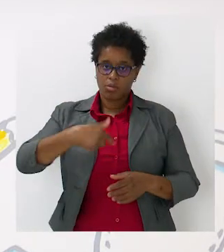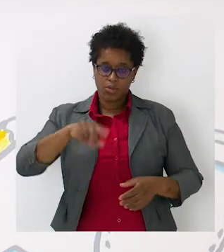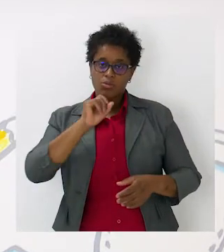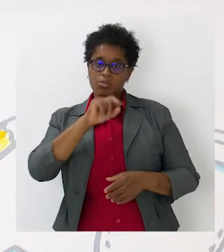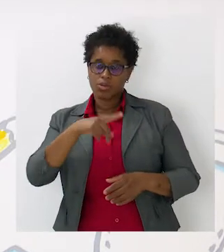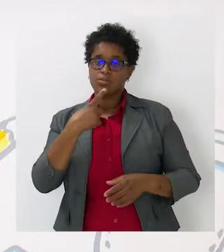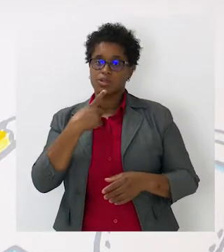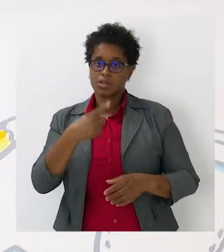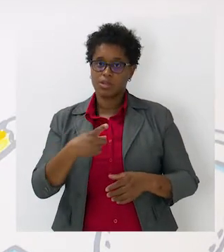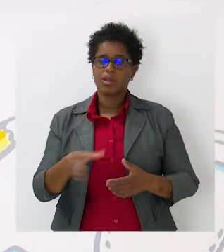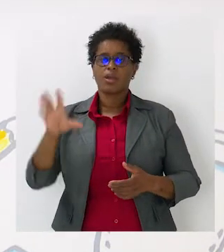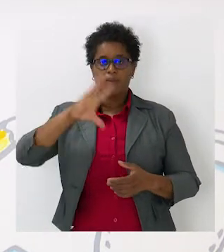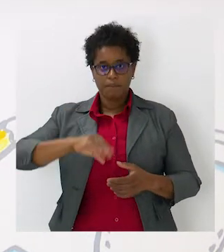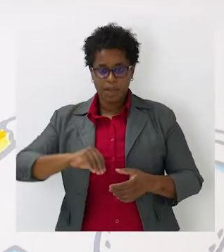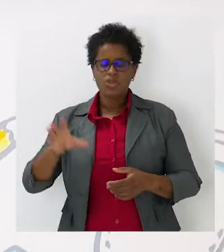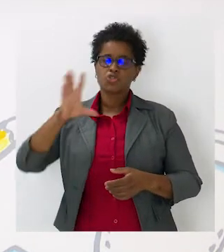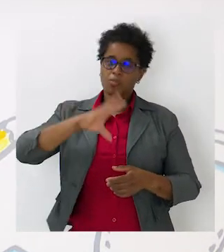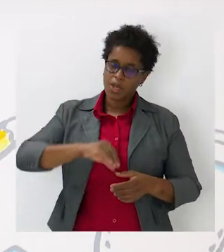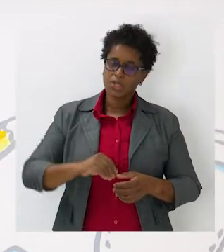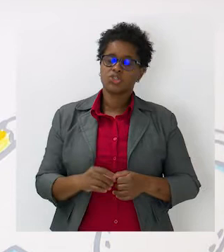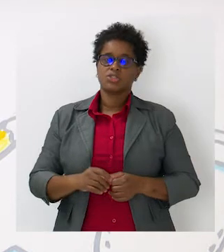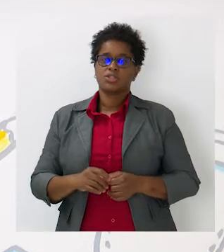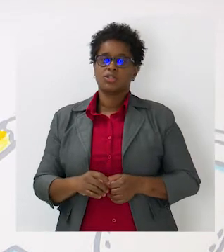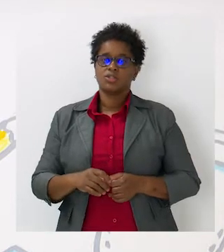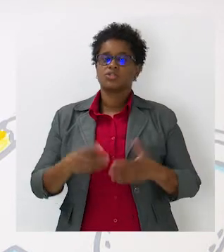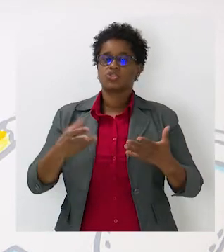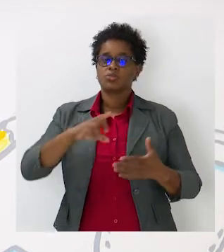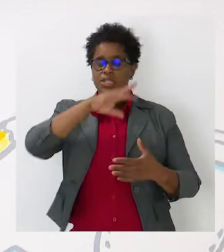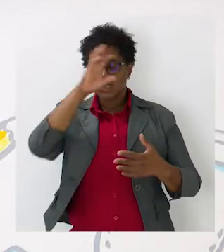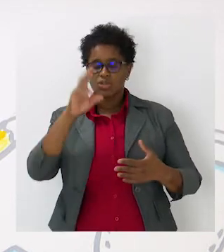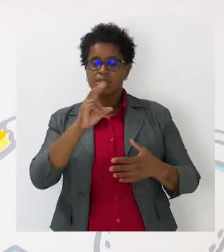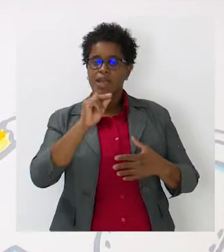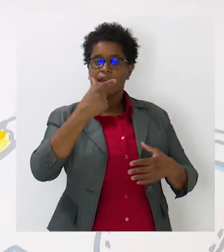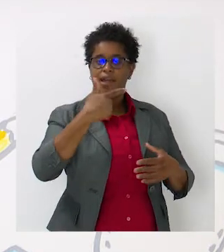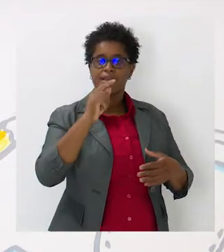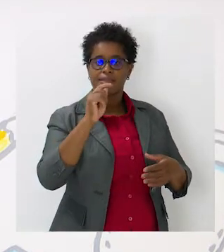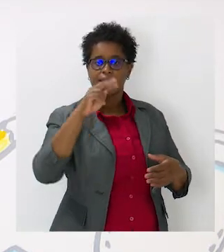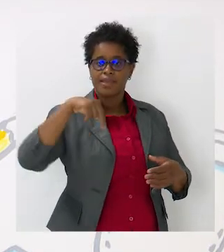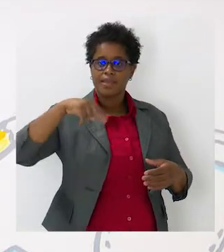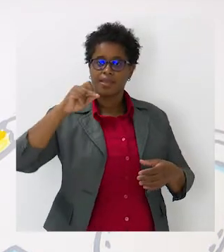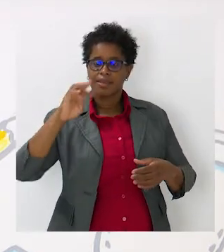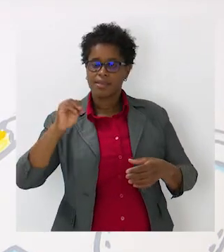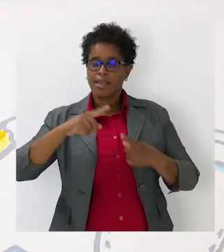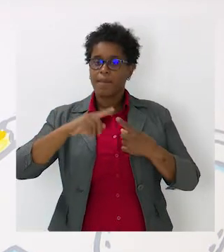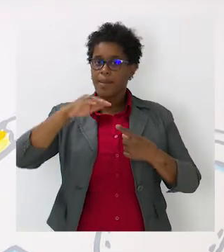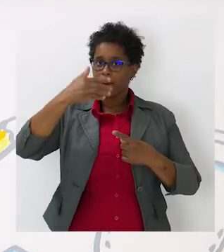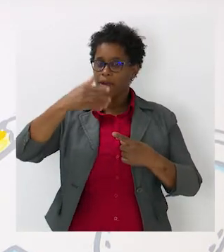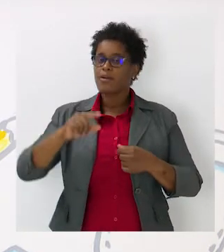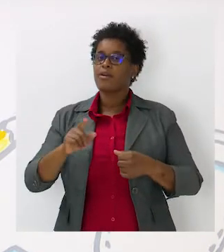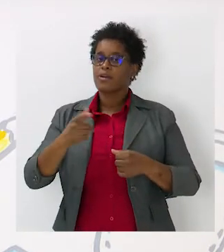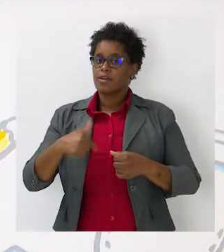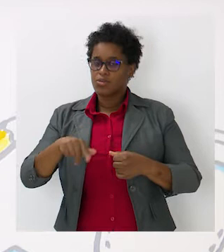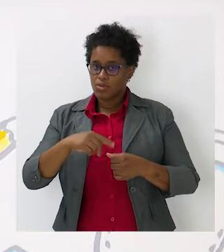para podermos compreender mais e mais sobre a região de Atenas. Em primeiro